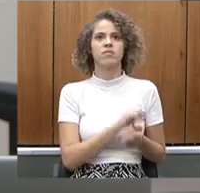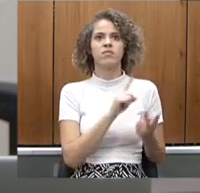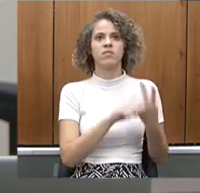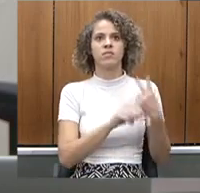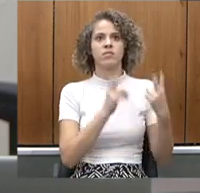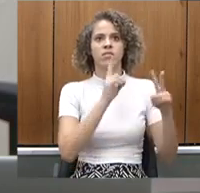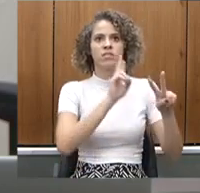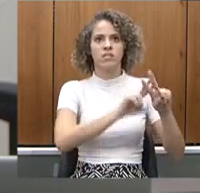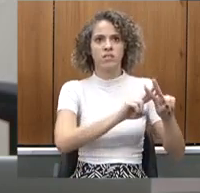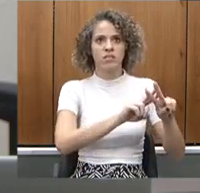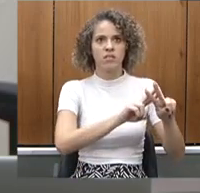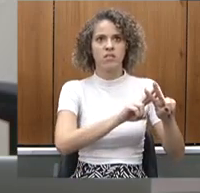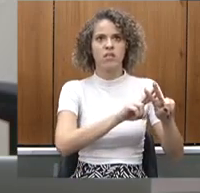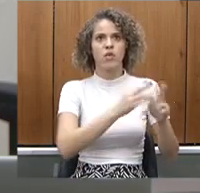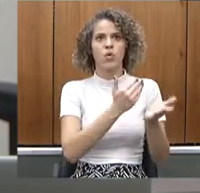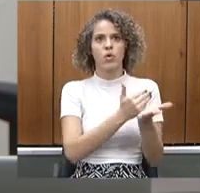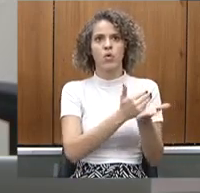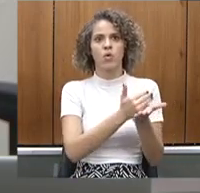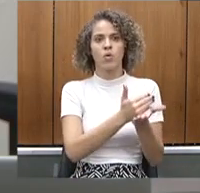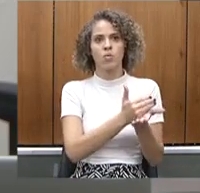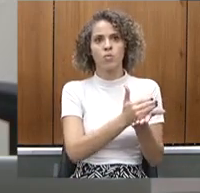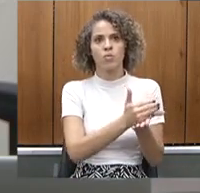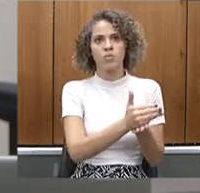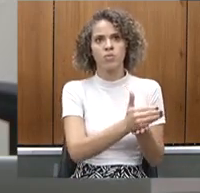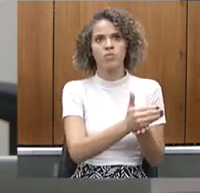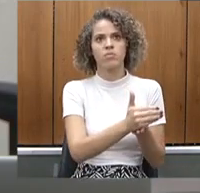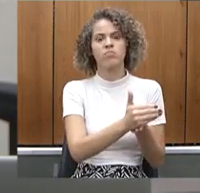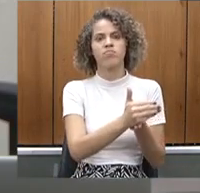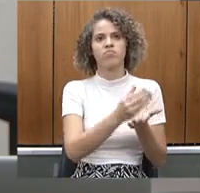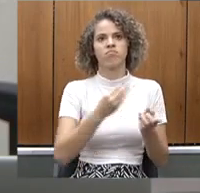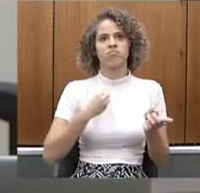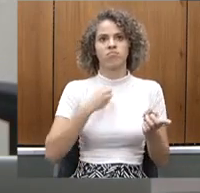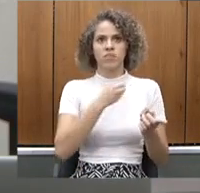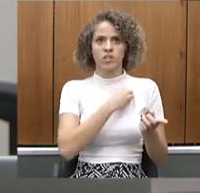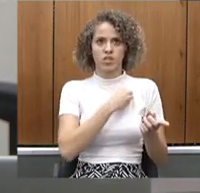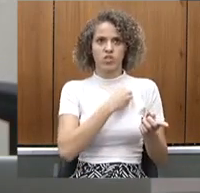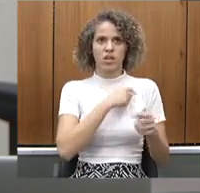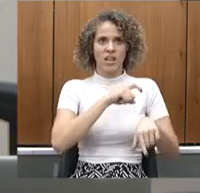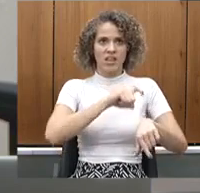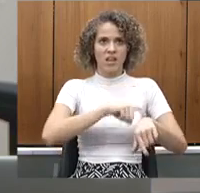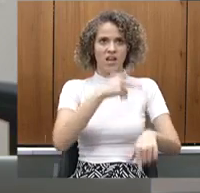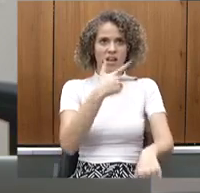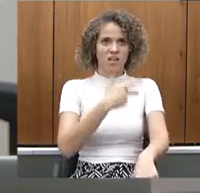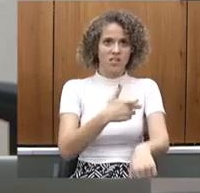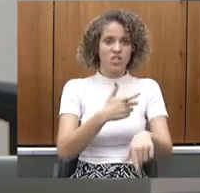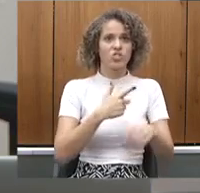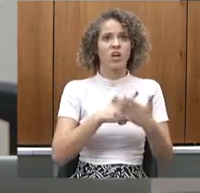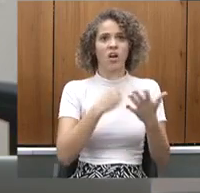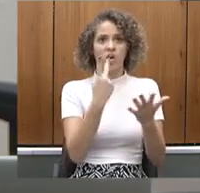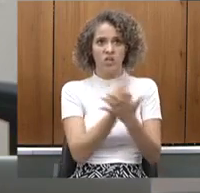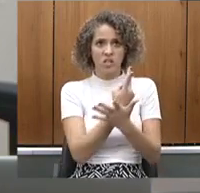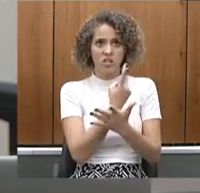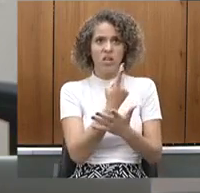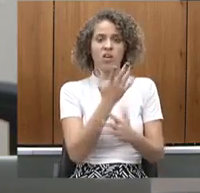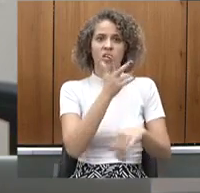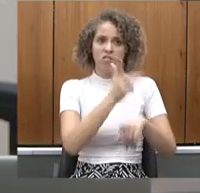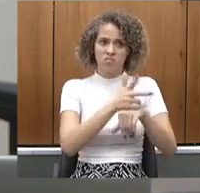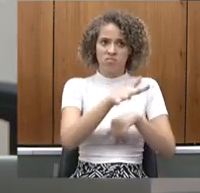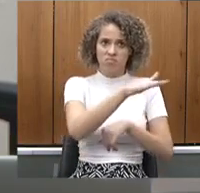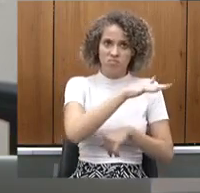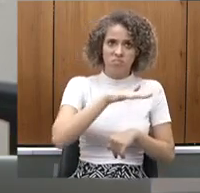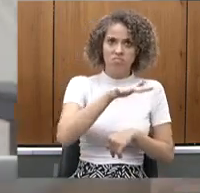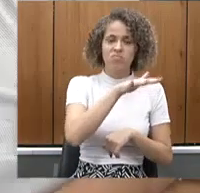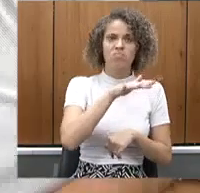consciente a todo momento precisando tirar o gema para procedimentos médicos nós tivemos um episódio Deputado João Leite